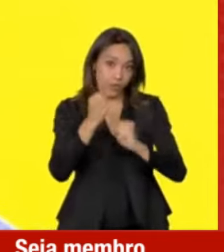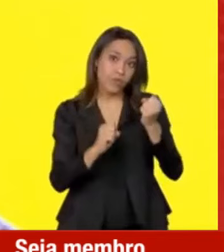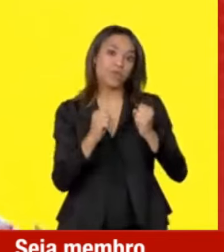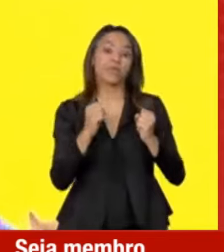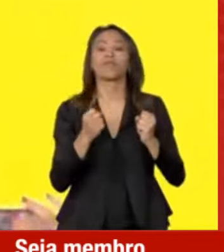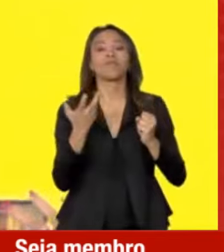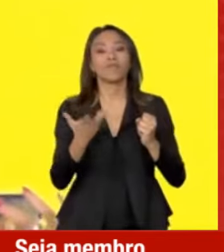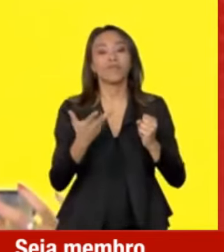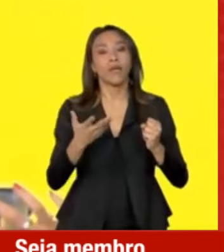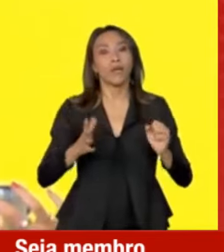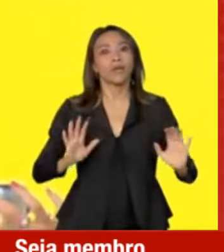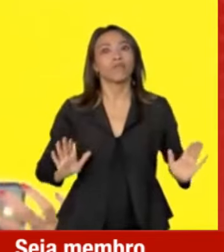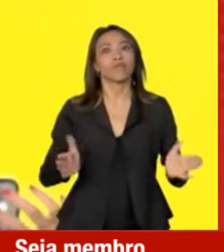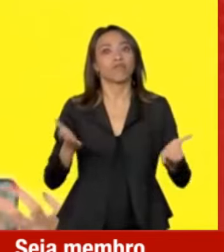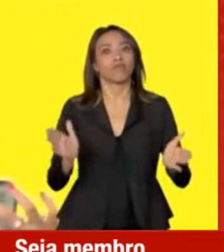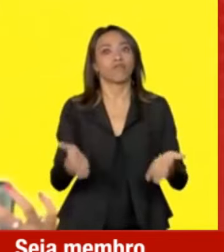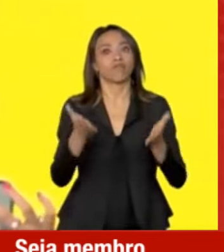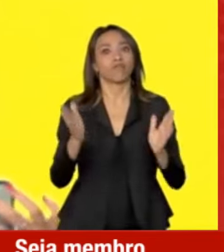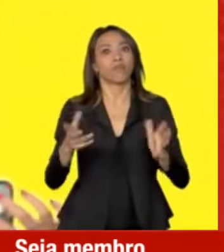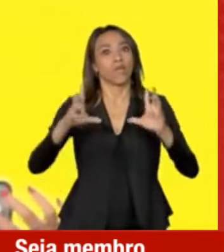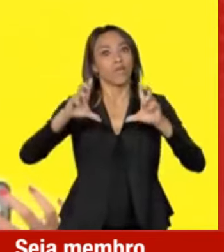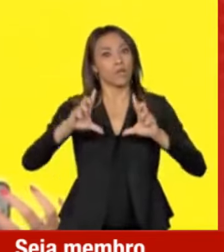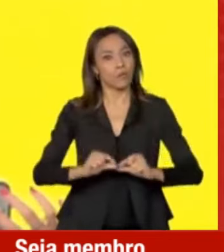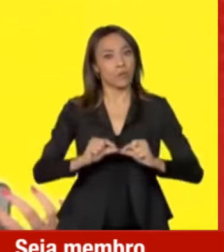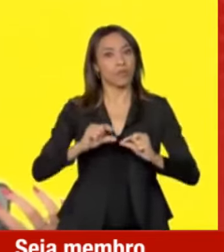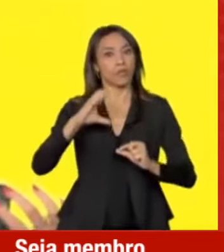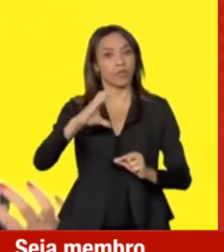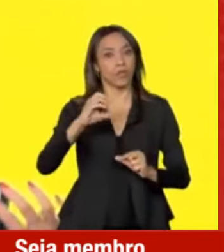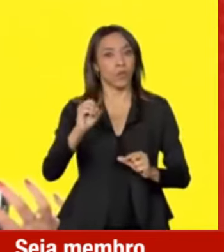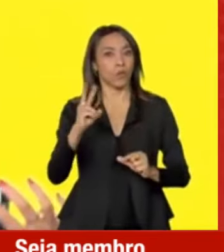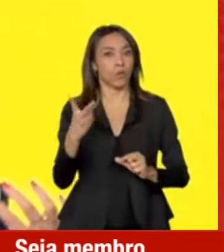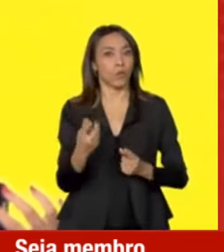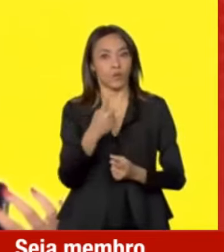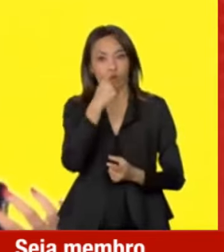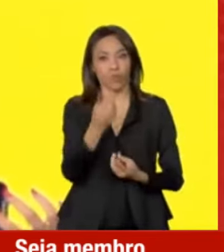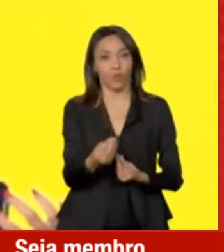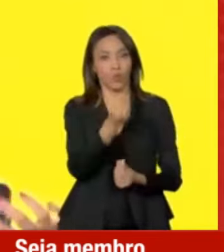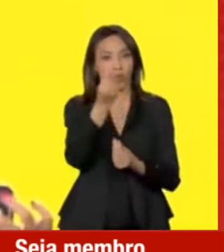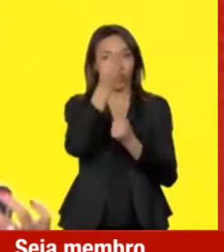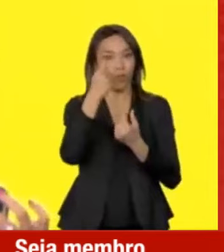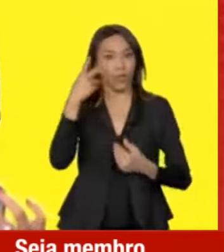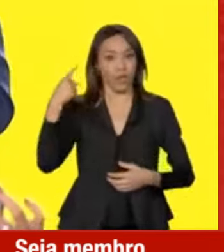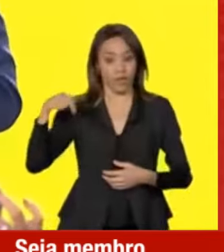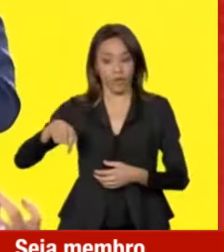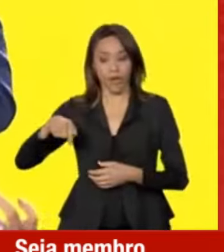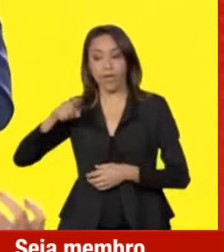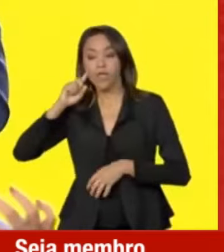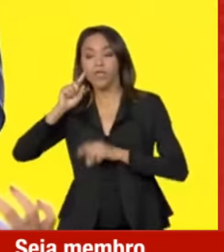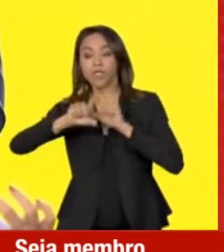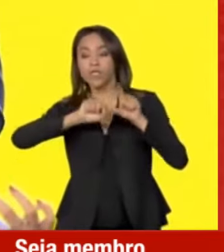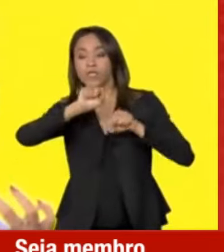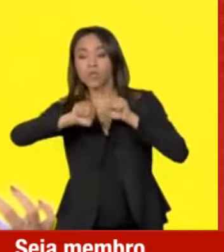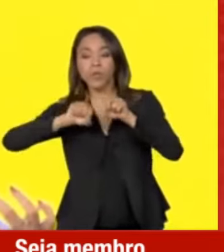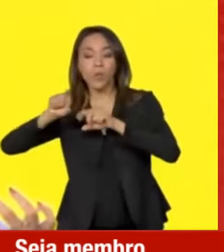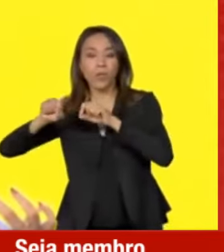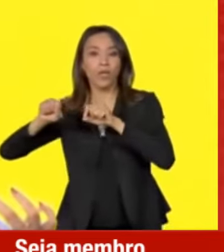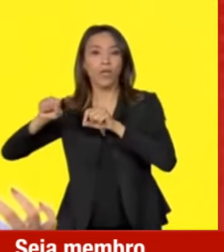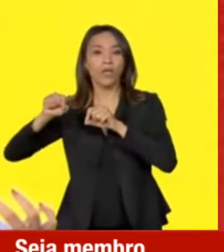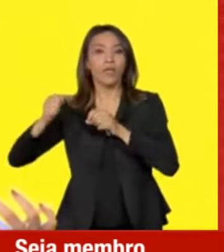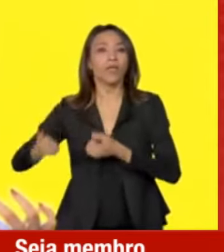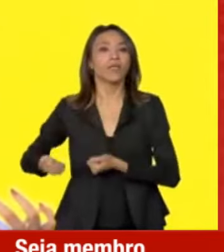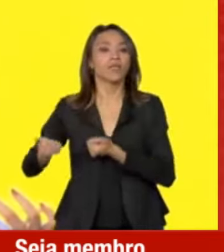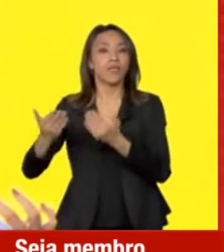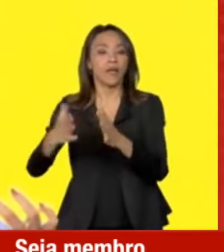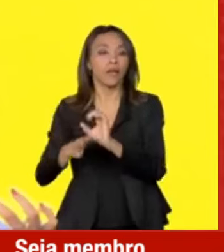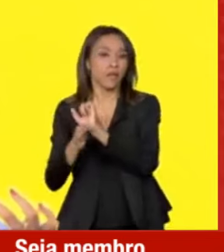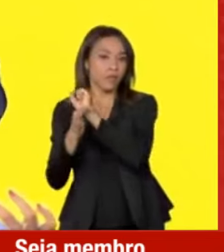consumir, que é produto de baixo carbono, vai fazer essa seleção e vai, além de oferecer as garantias tradicionais